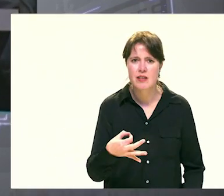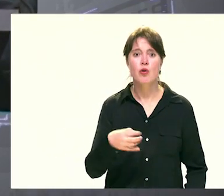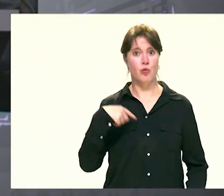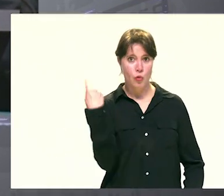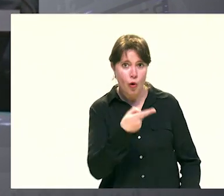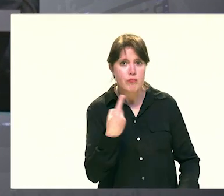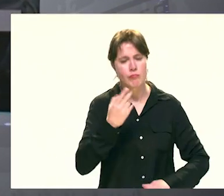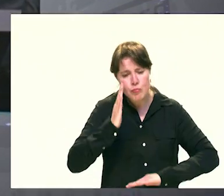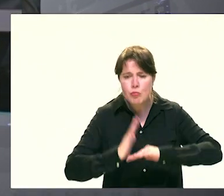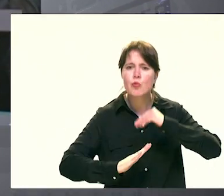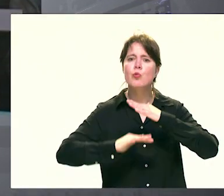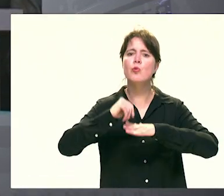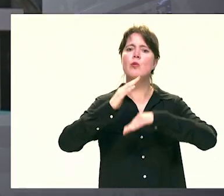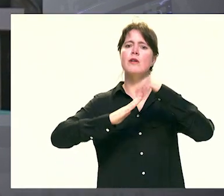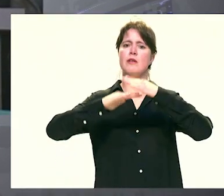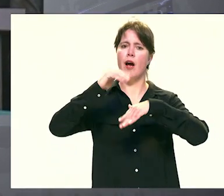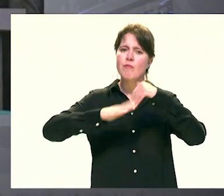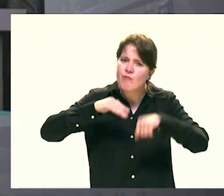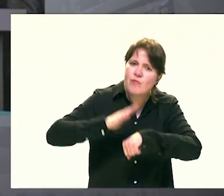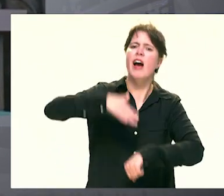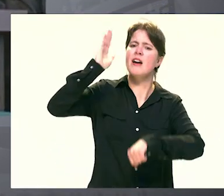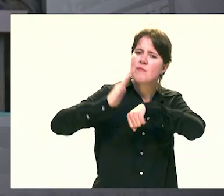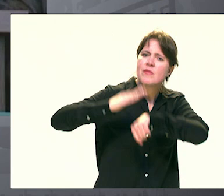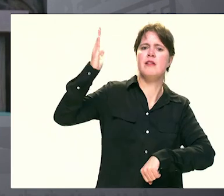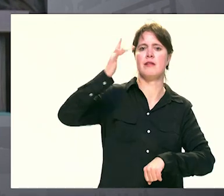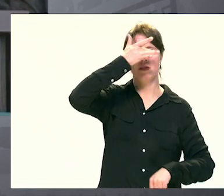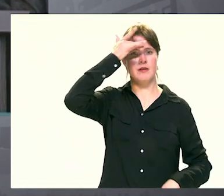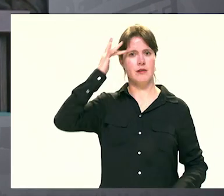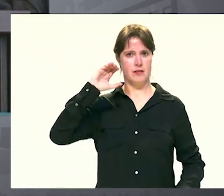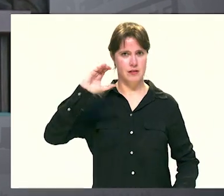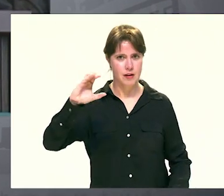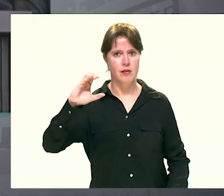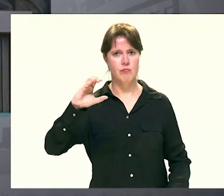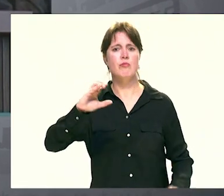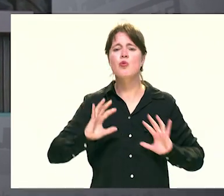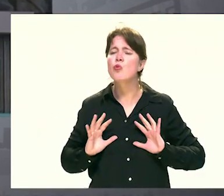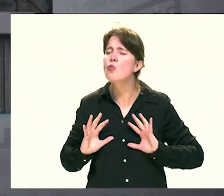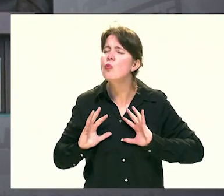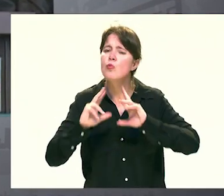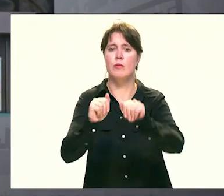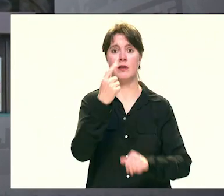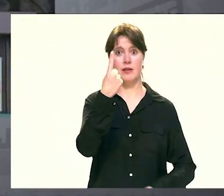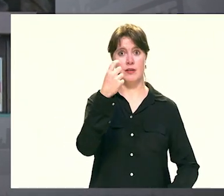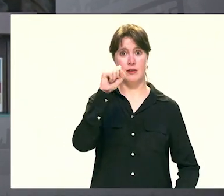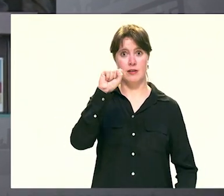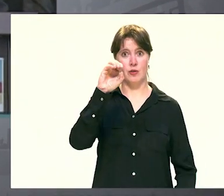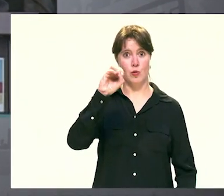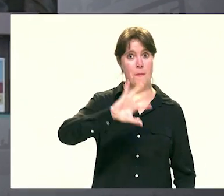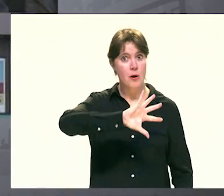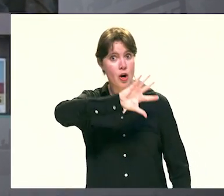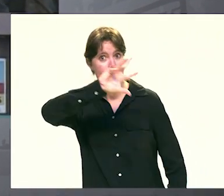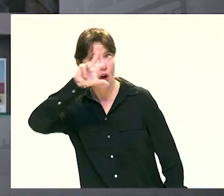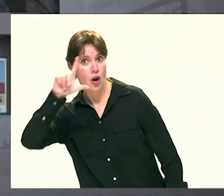nós colocarmos na educação é a certeza que nós estamos construindo